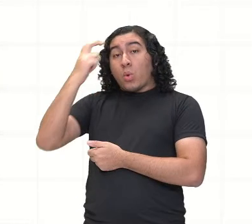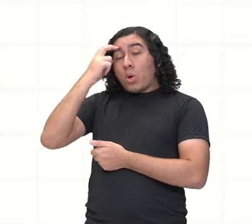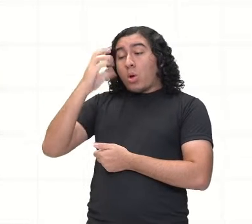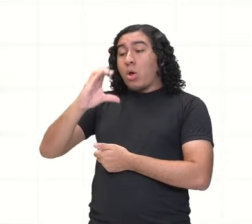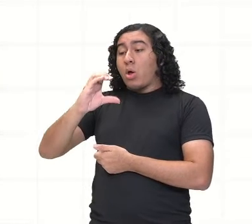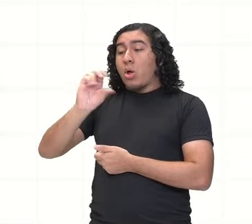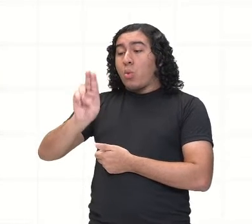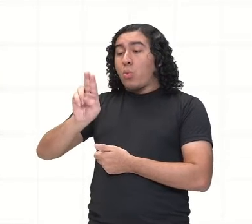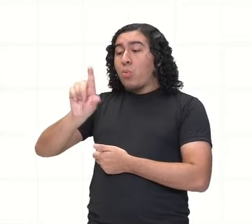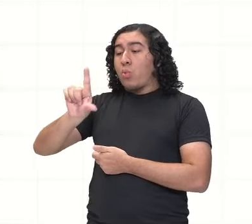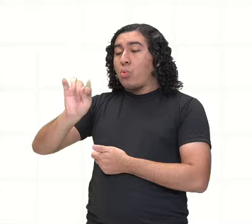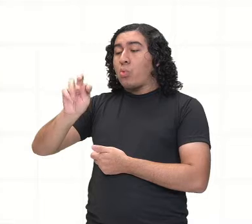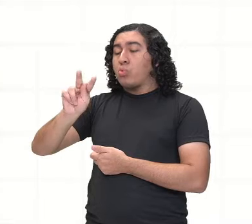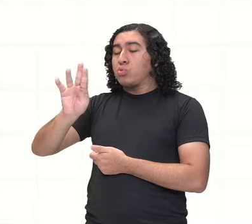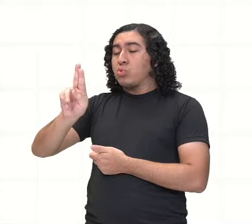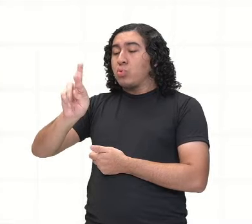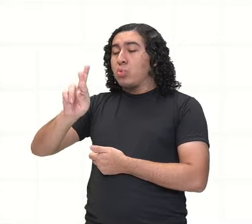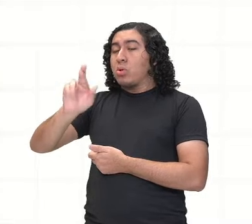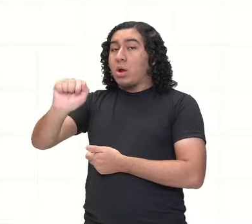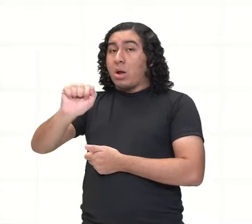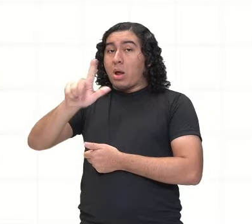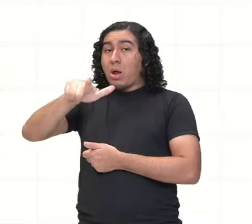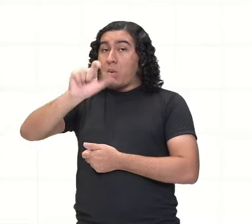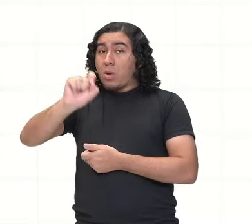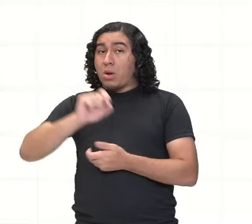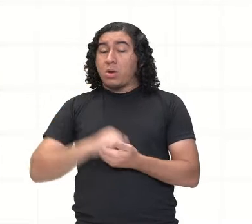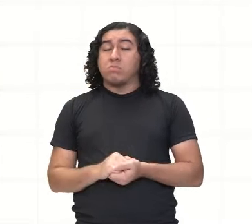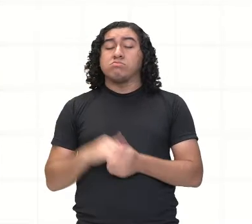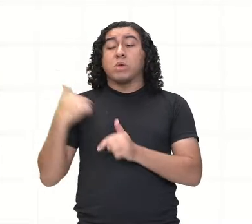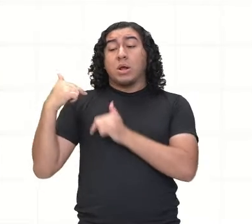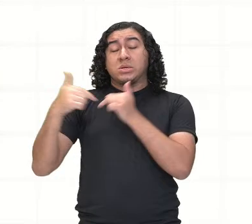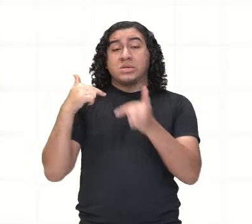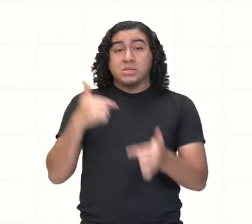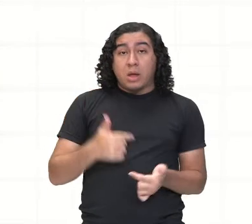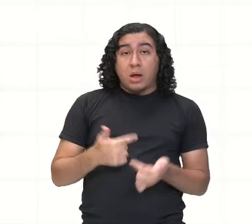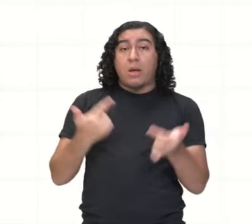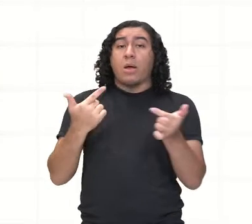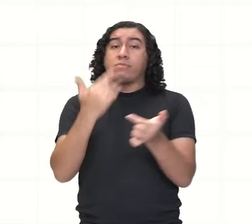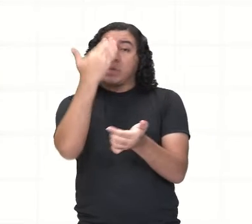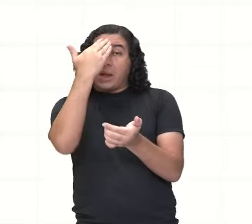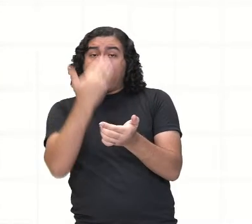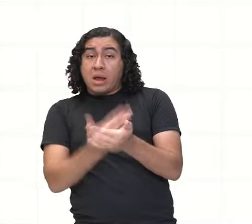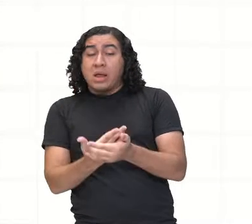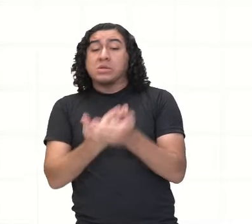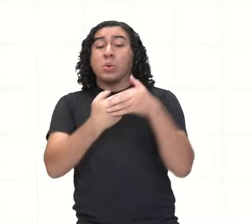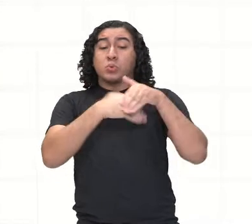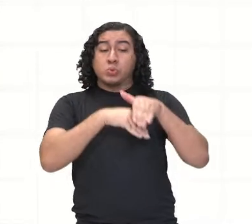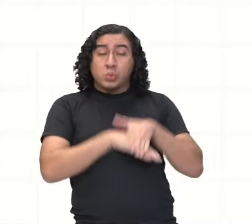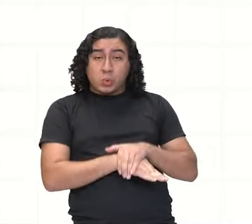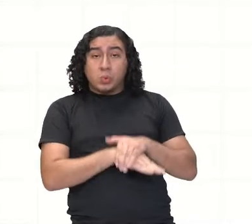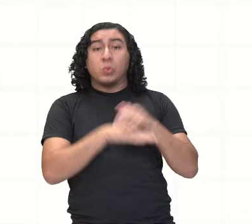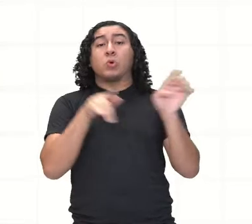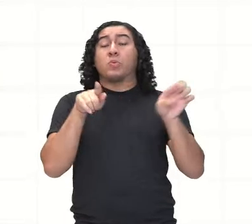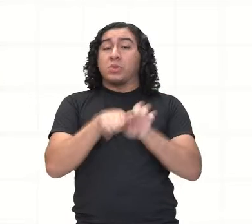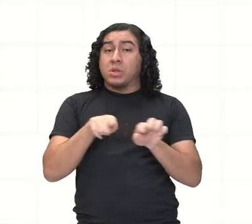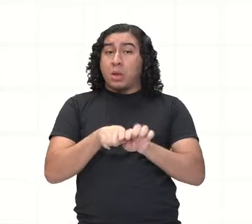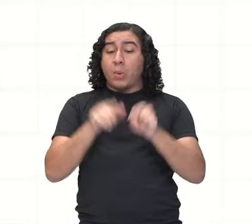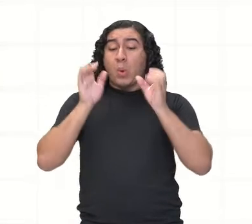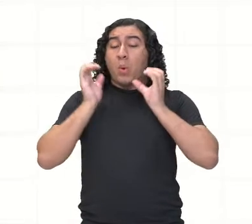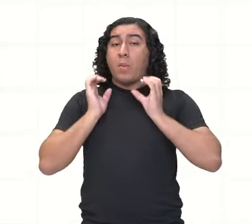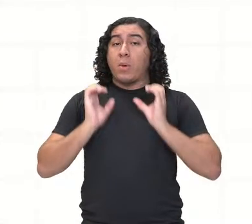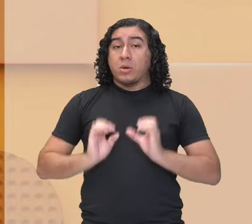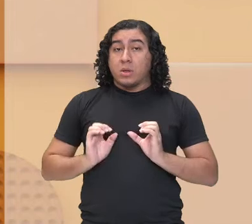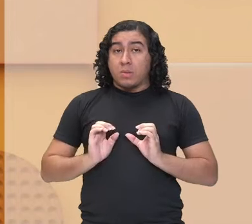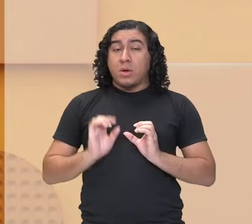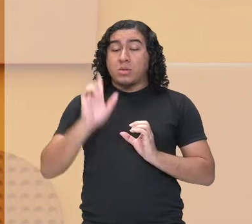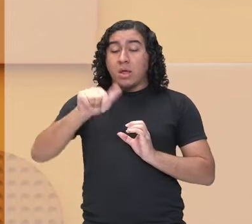entende como um conjunto de tradições, um conjunto de crenças, um conjunto de hábitos, de comportamentos